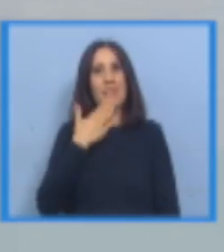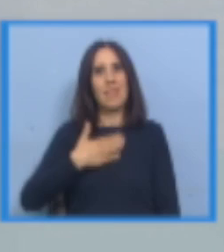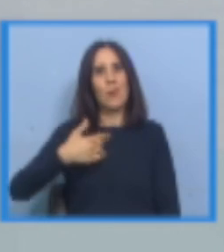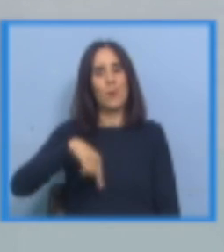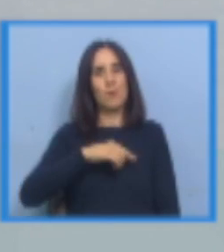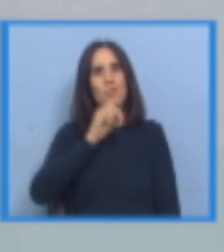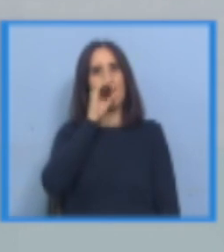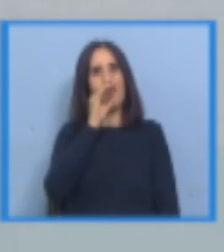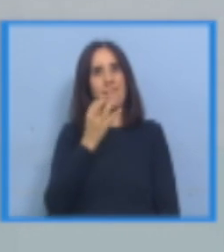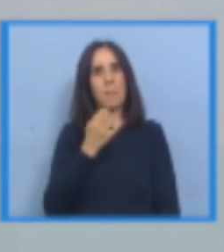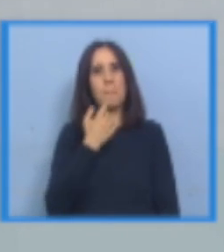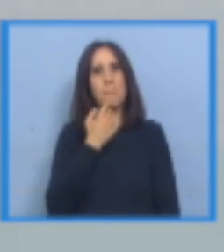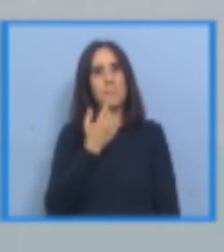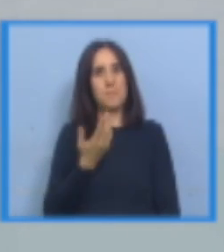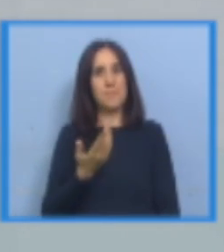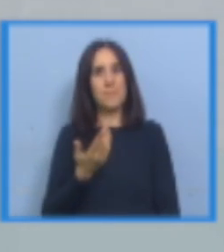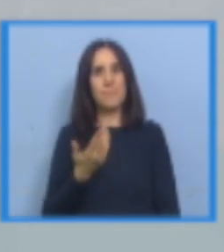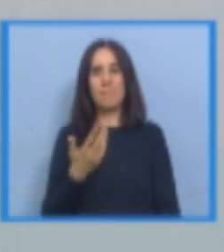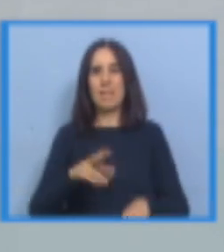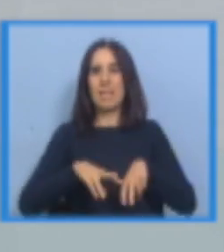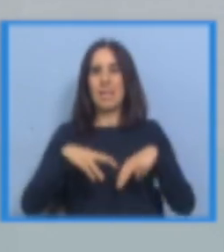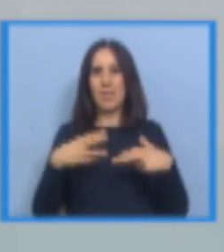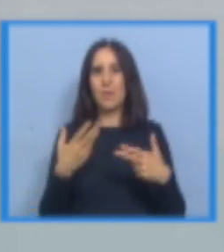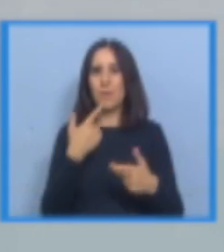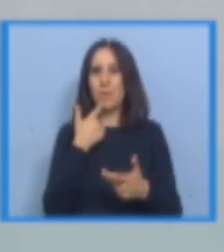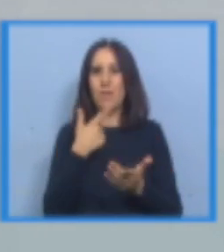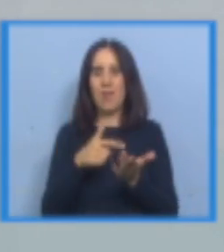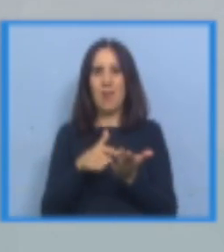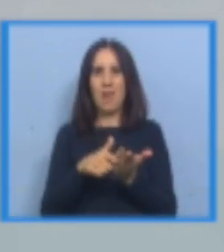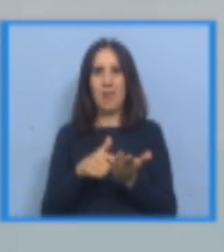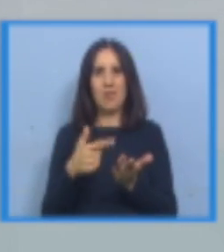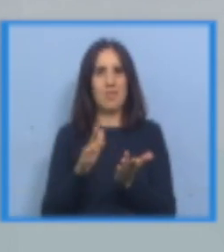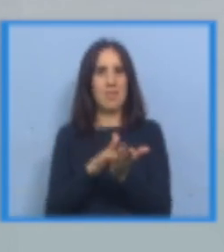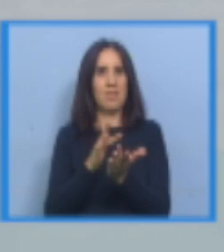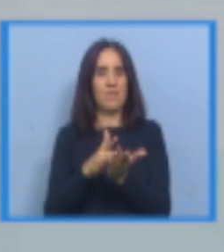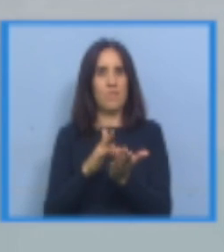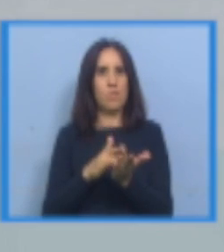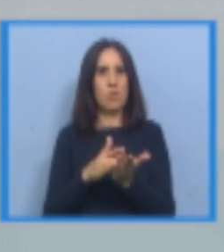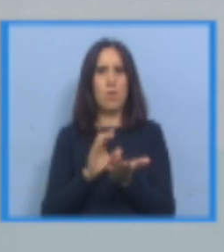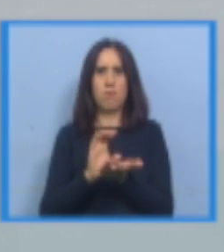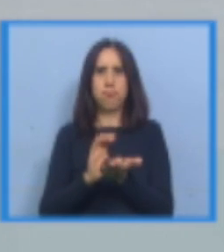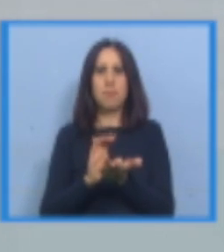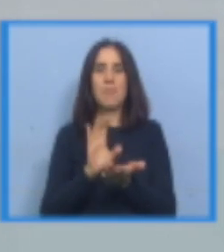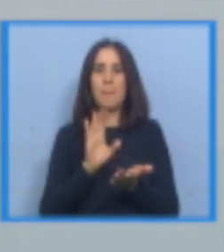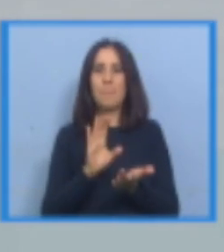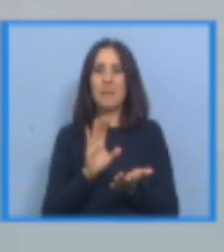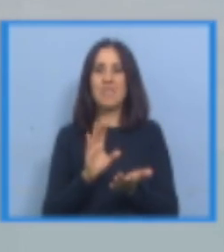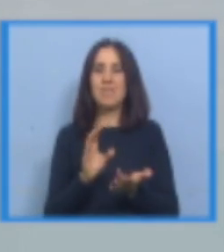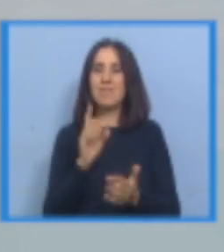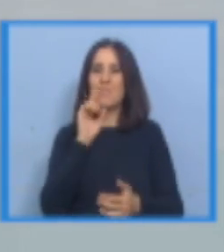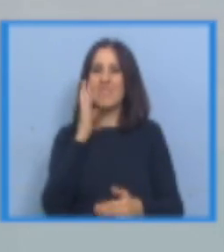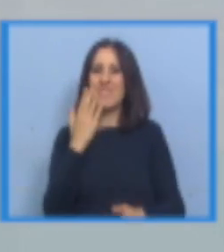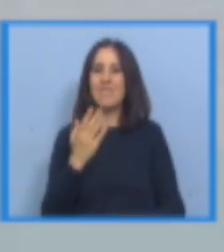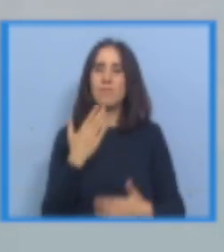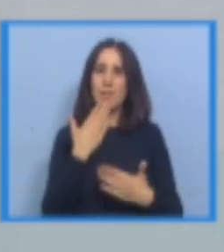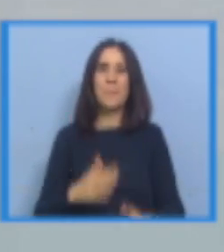nós possamos também perceber toda a riqueza e a densidade que está neste livro, que é volumoso, mas que é certamente muito importante.